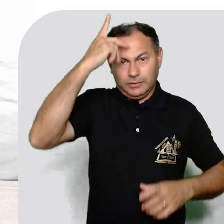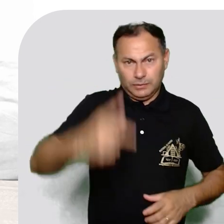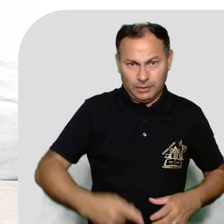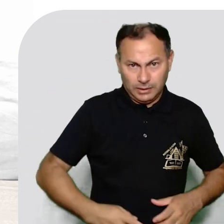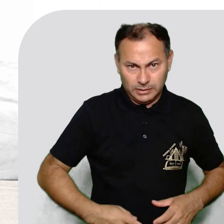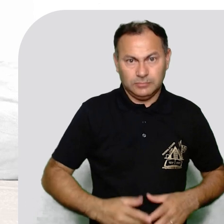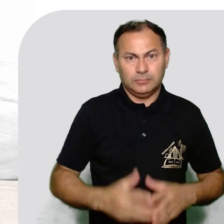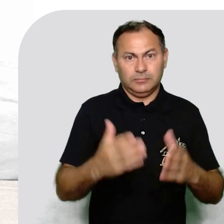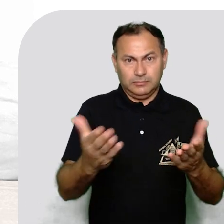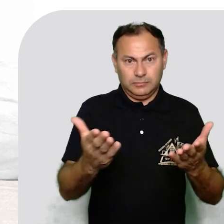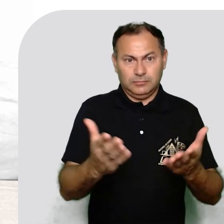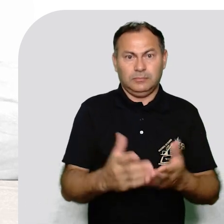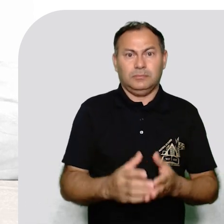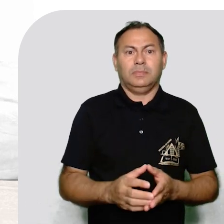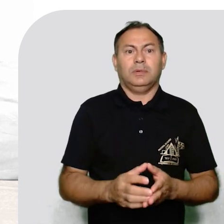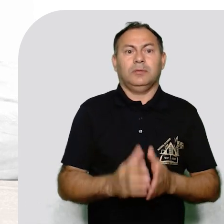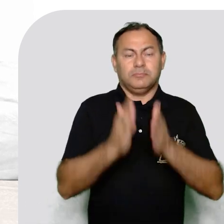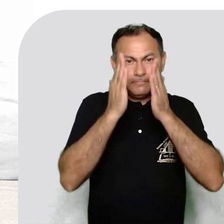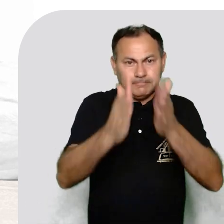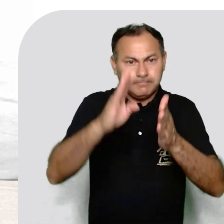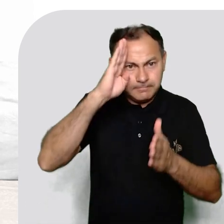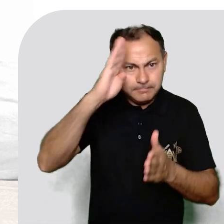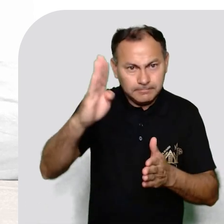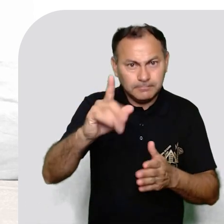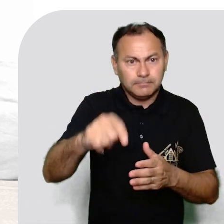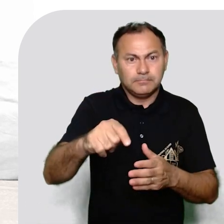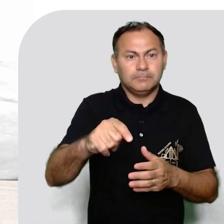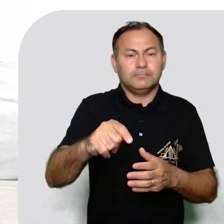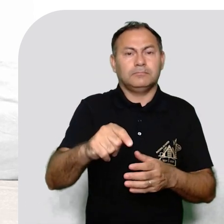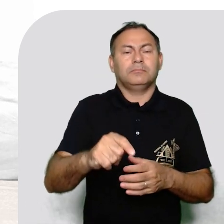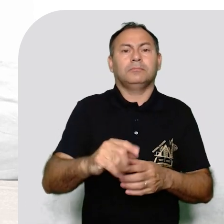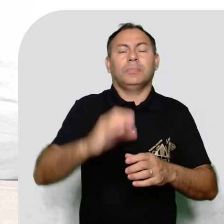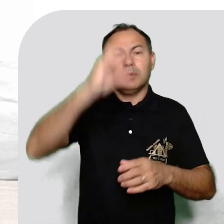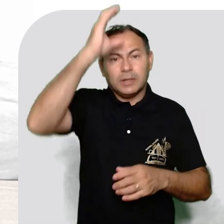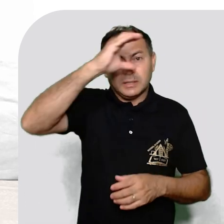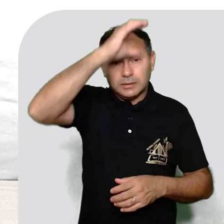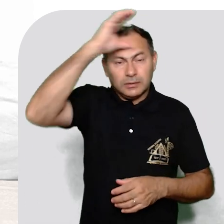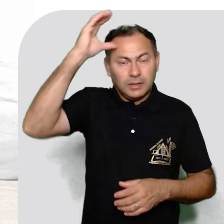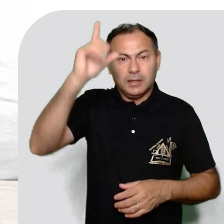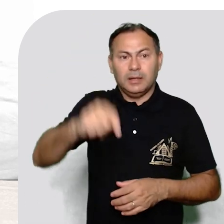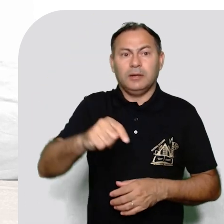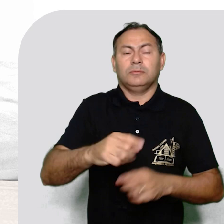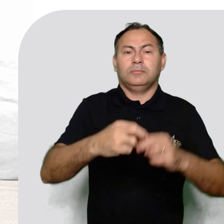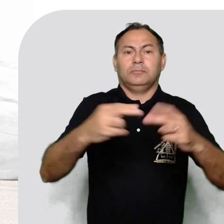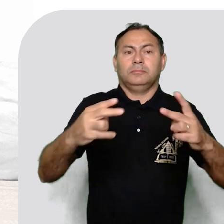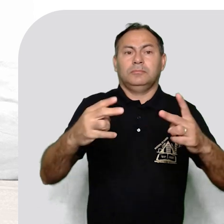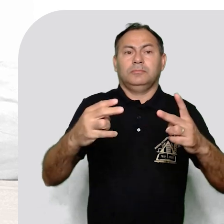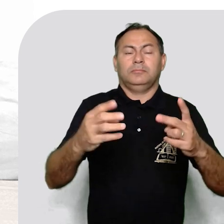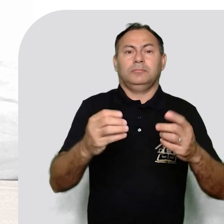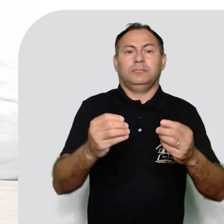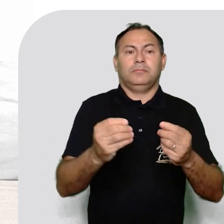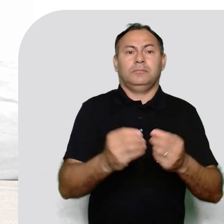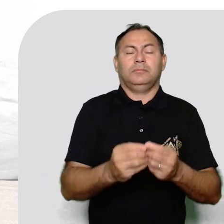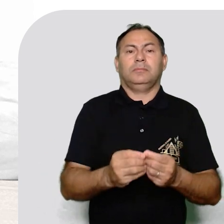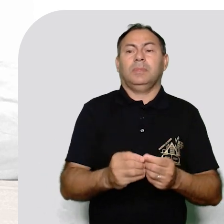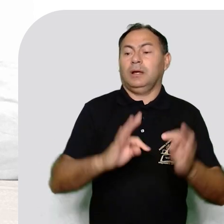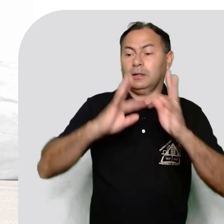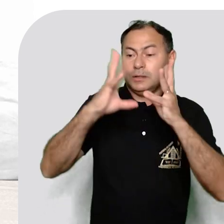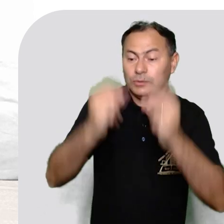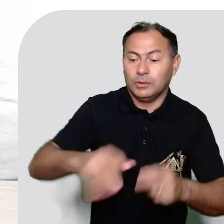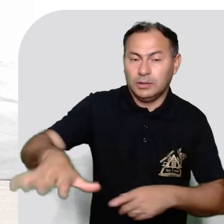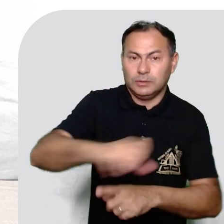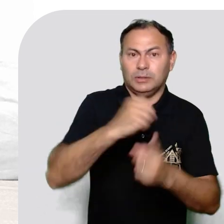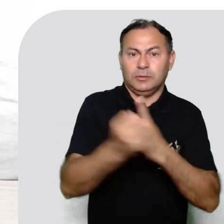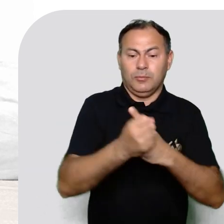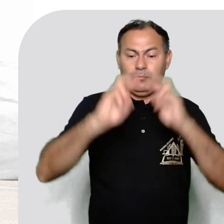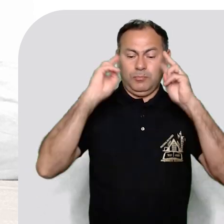individualista. E é o ponto central para o cristianismo. Isso é uma questão e para todas as